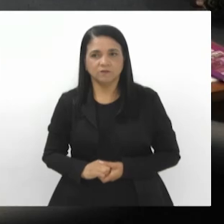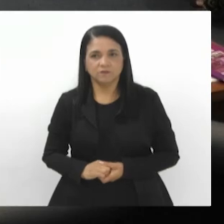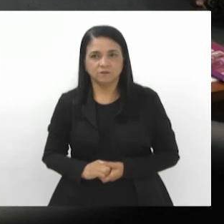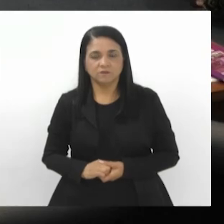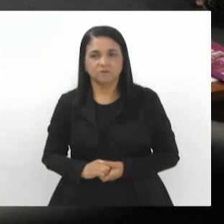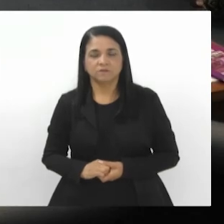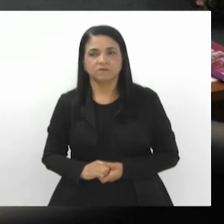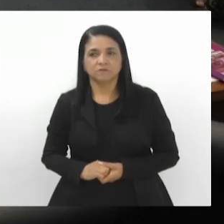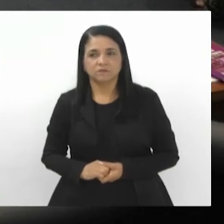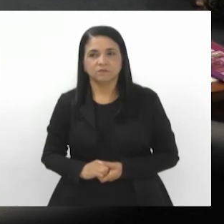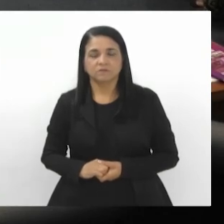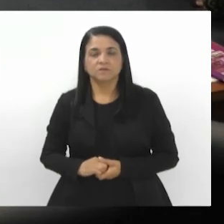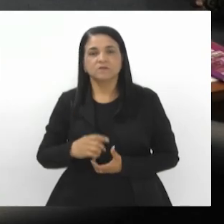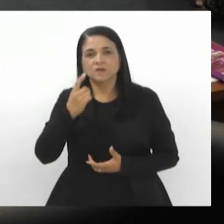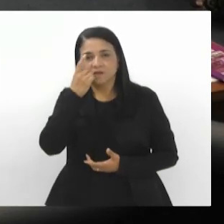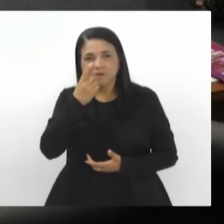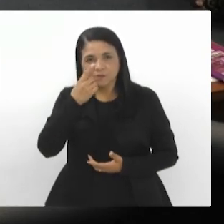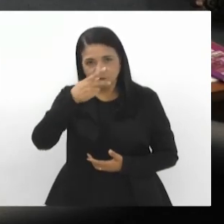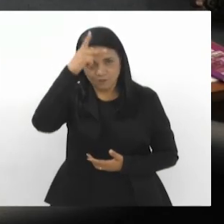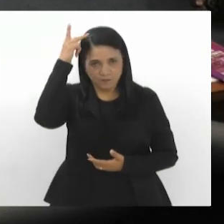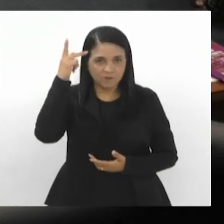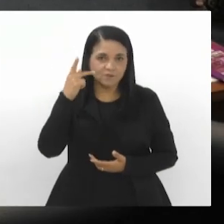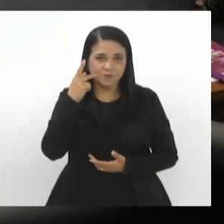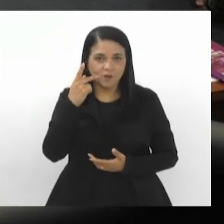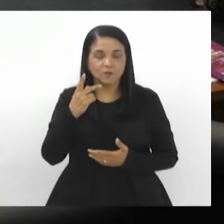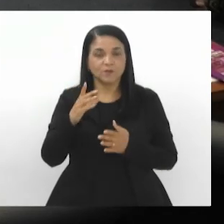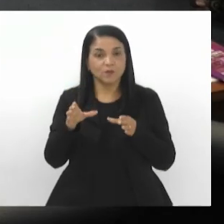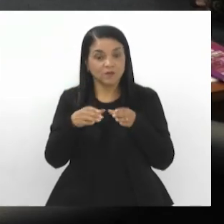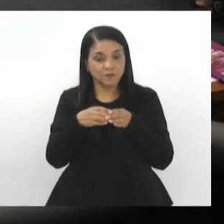Deputado Luiz, por favor. Orçamento.